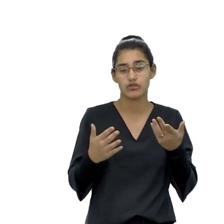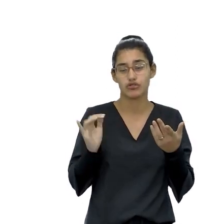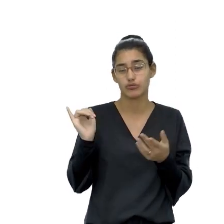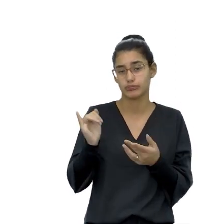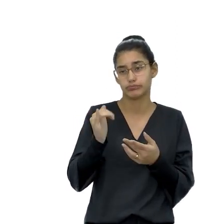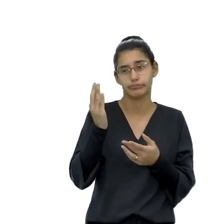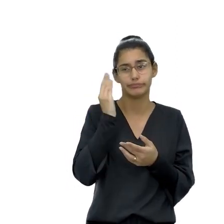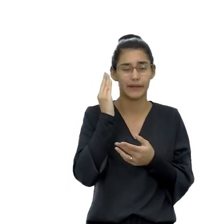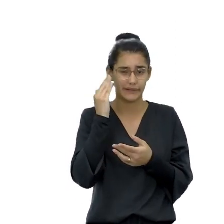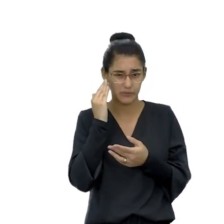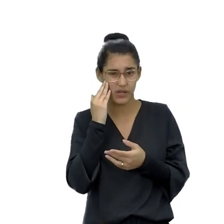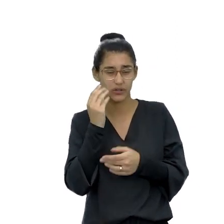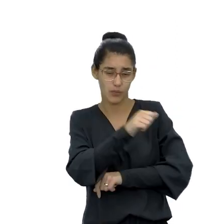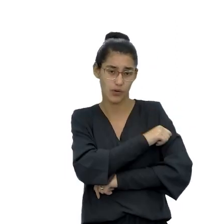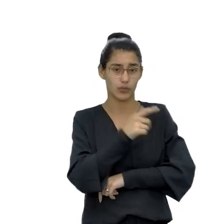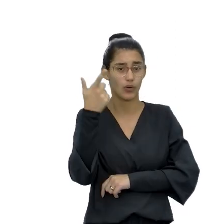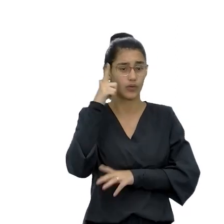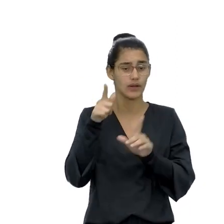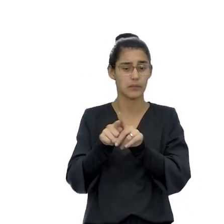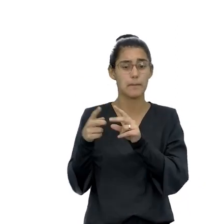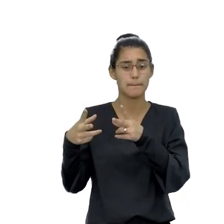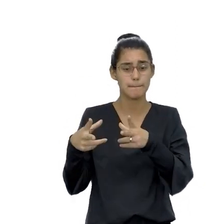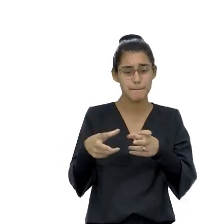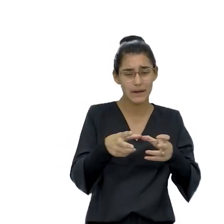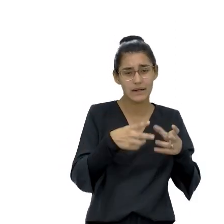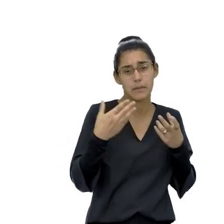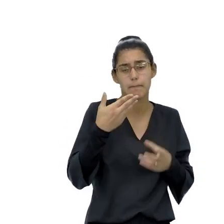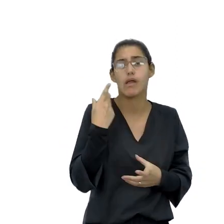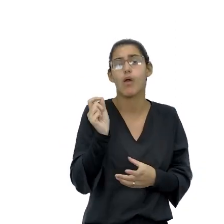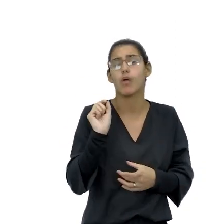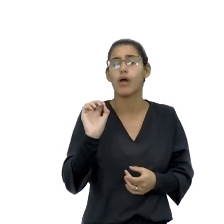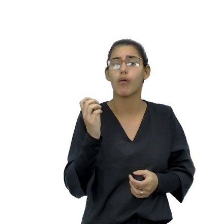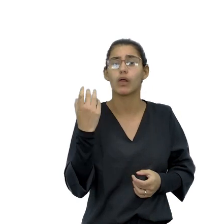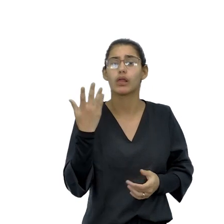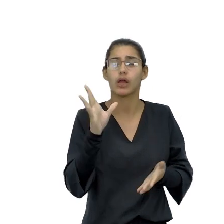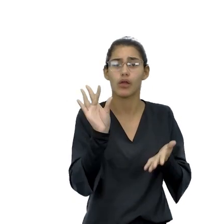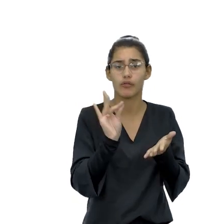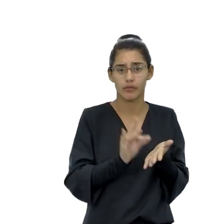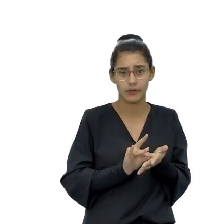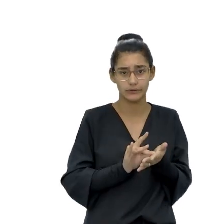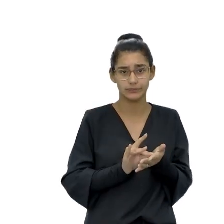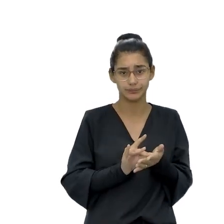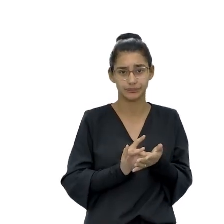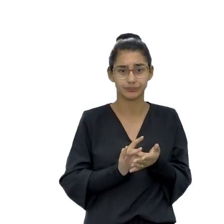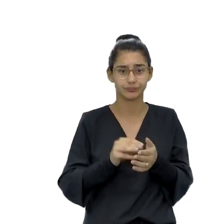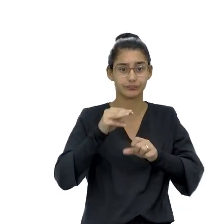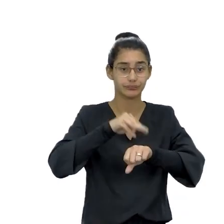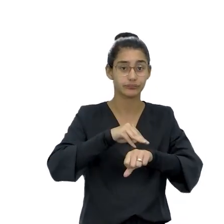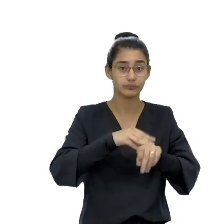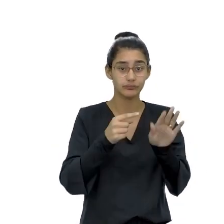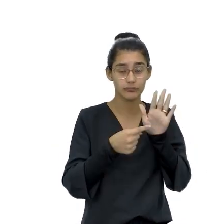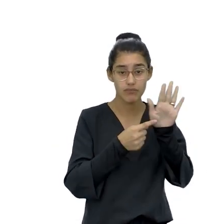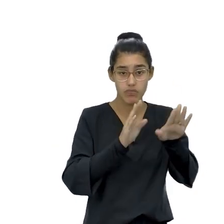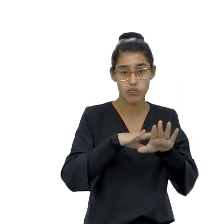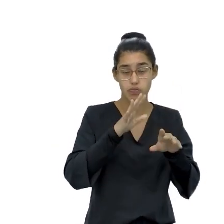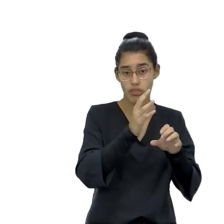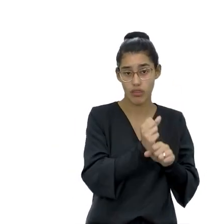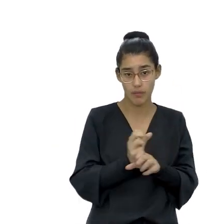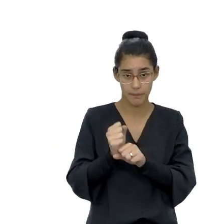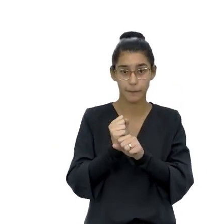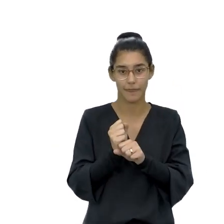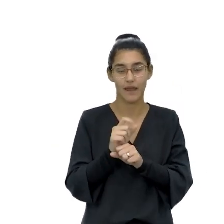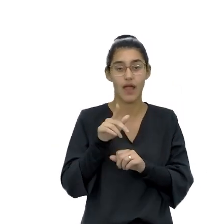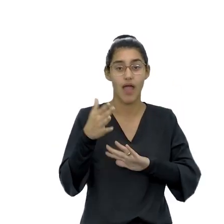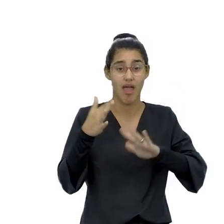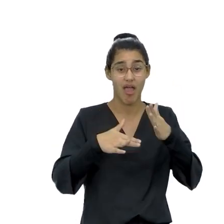divisão para o aluno e ele consegue perceber o que acontece ali na hora que ele está fazendo os cálculos.